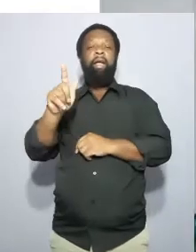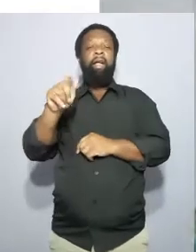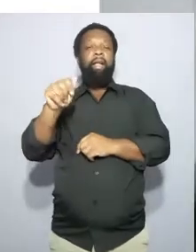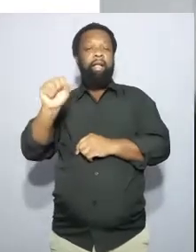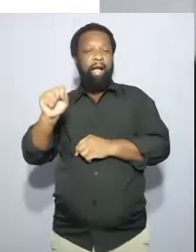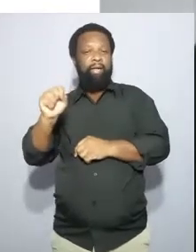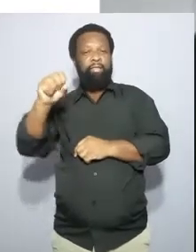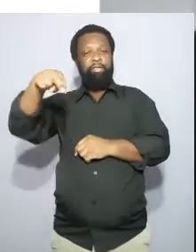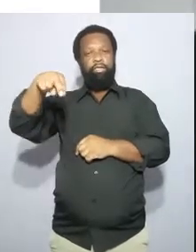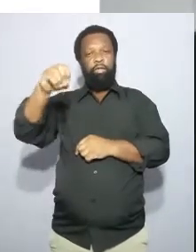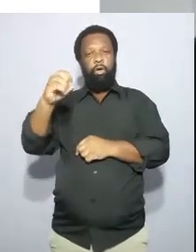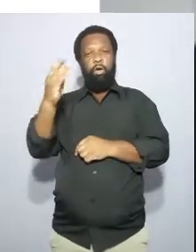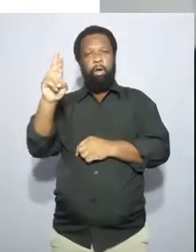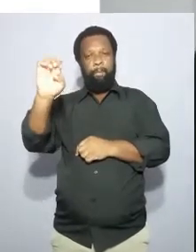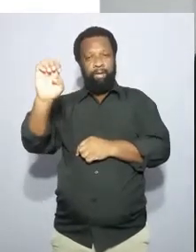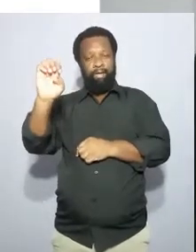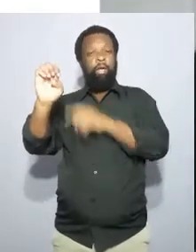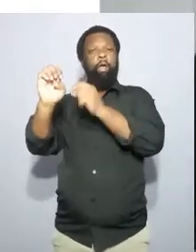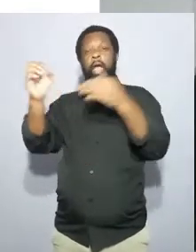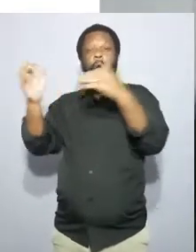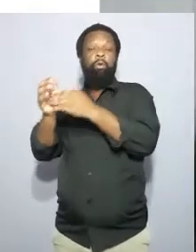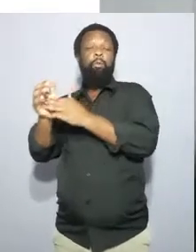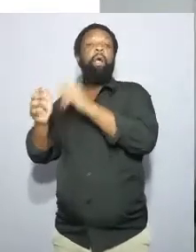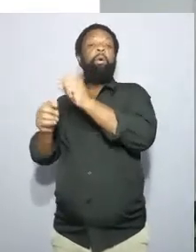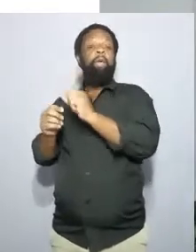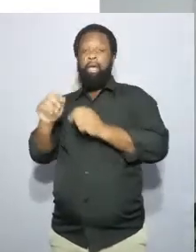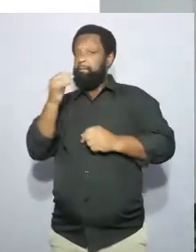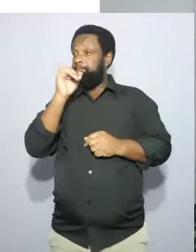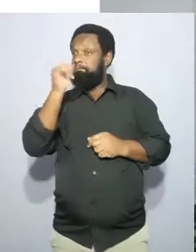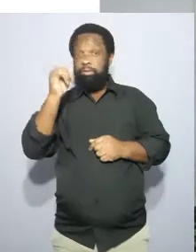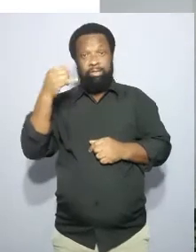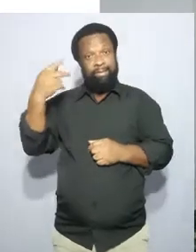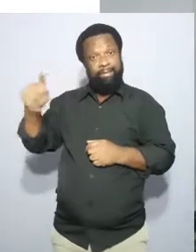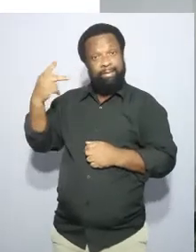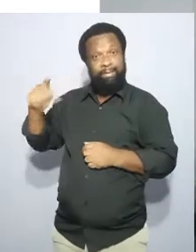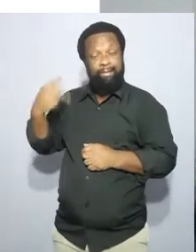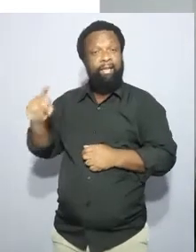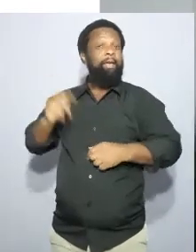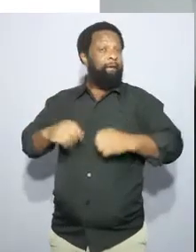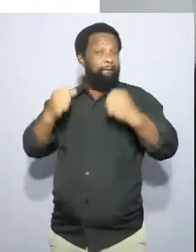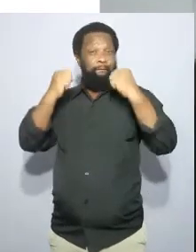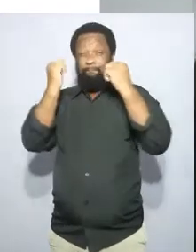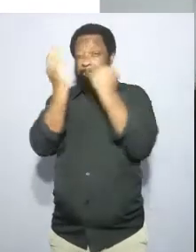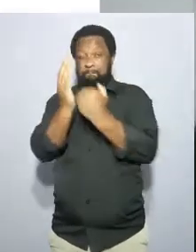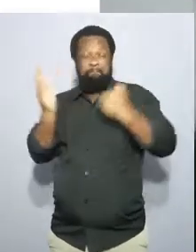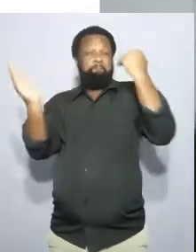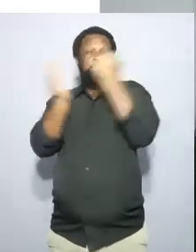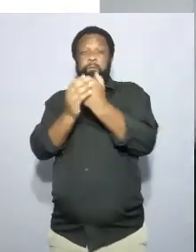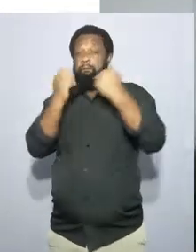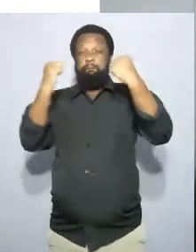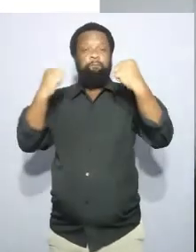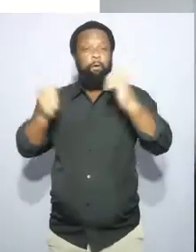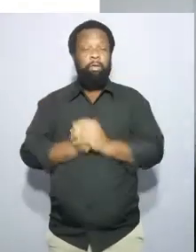com vocês o seguinte, a família dos gases nobres, a energia de higienização dos gases nobres, ela é muito alta. Eles